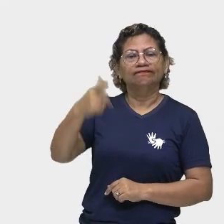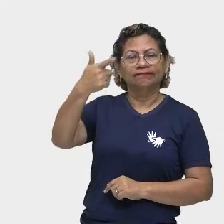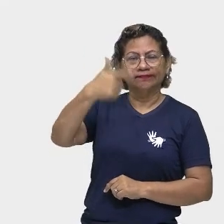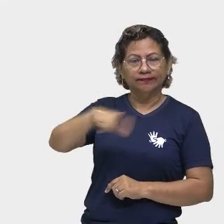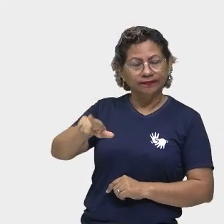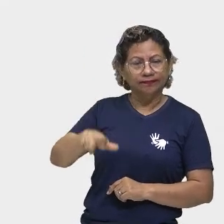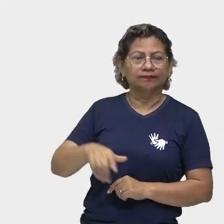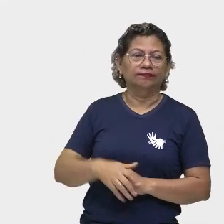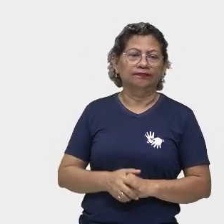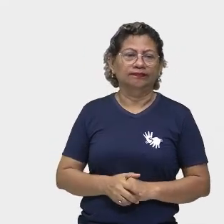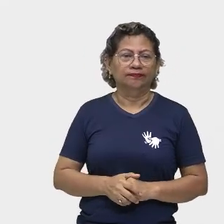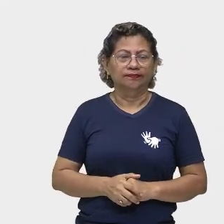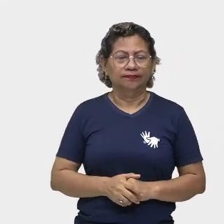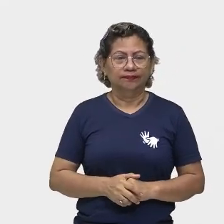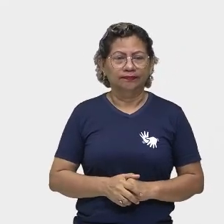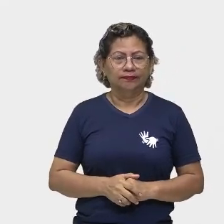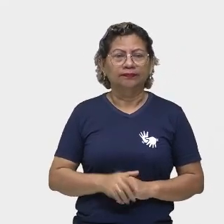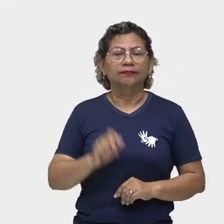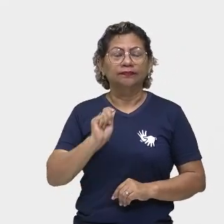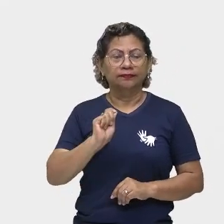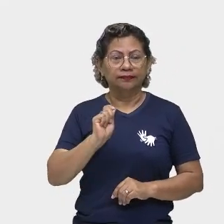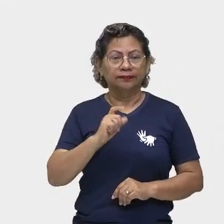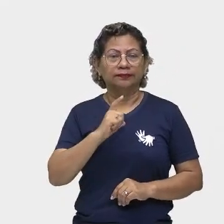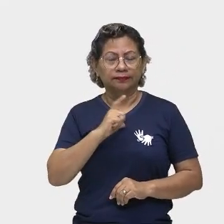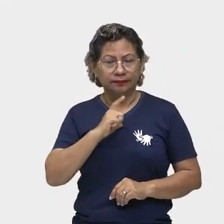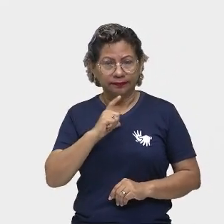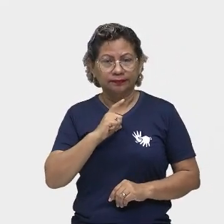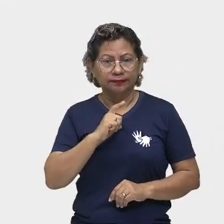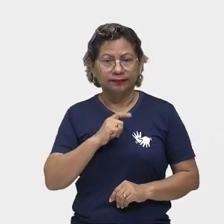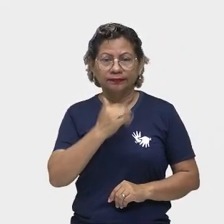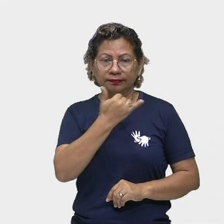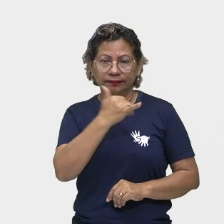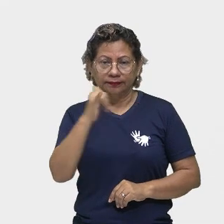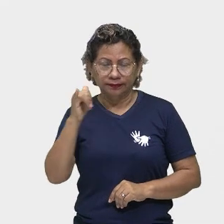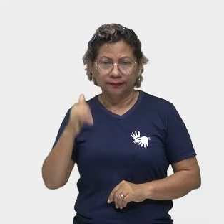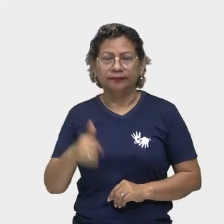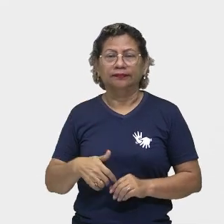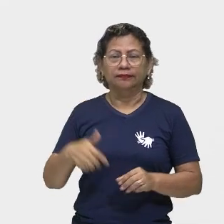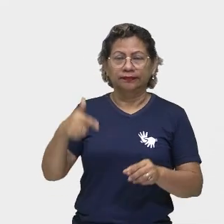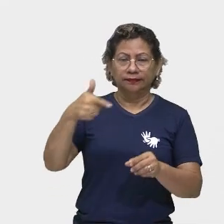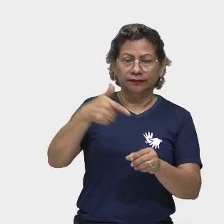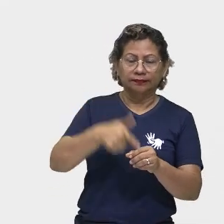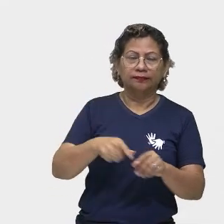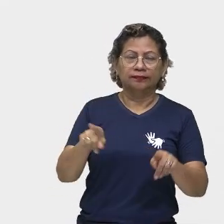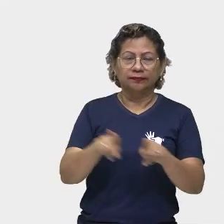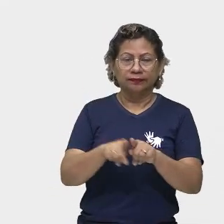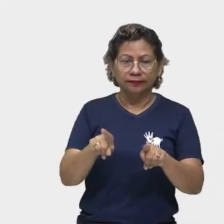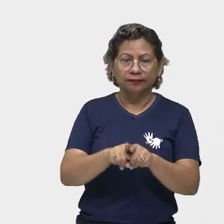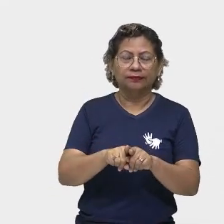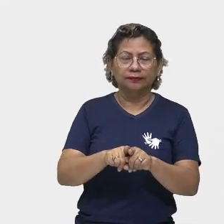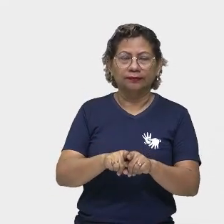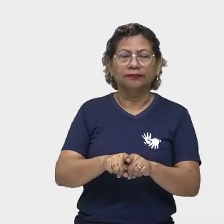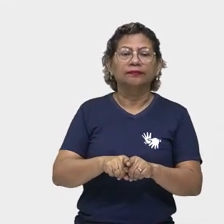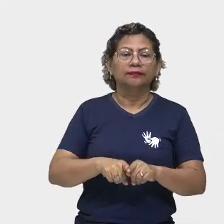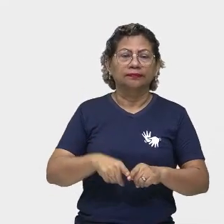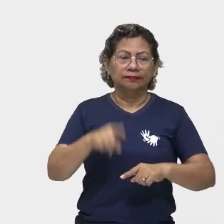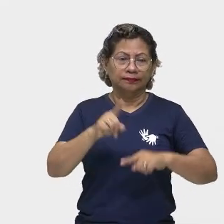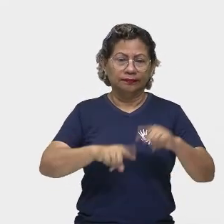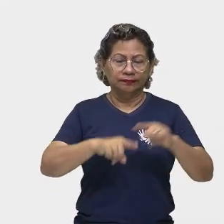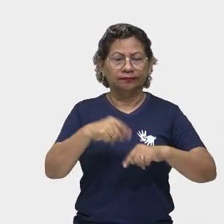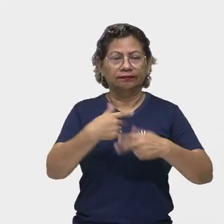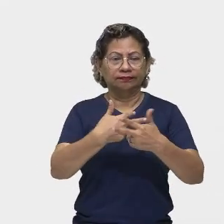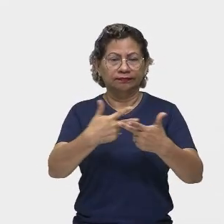várias alternativas. E que atua na produção de eletricidade, combustível e na construção de matérias-primas para